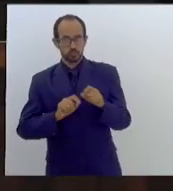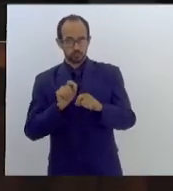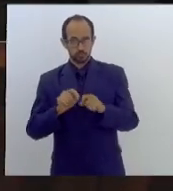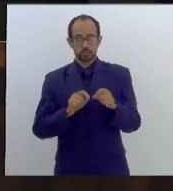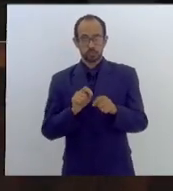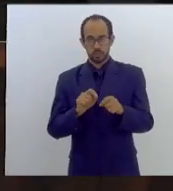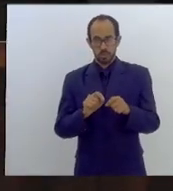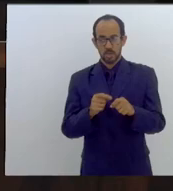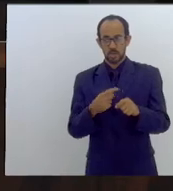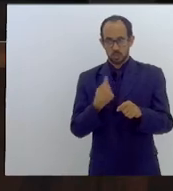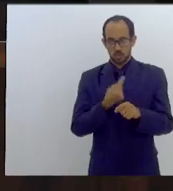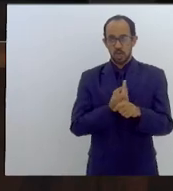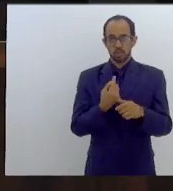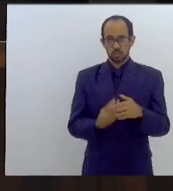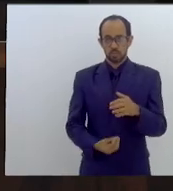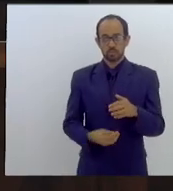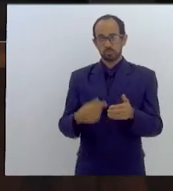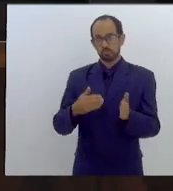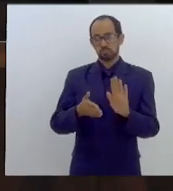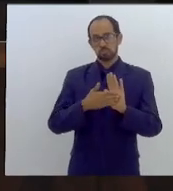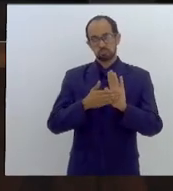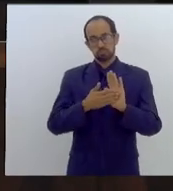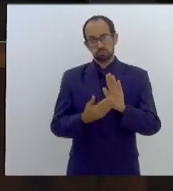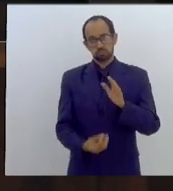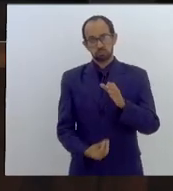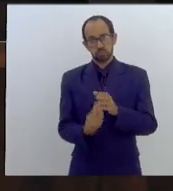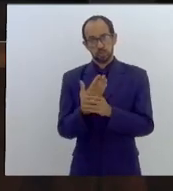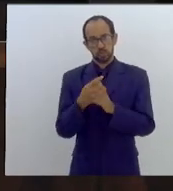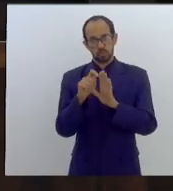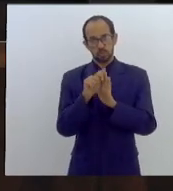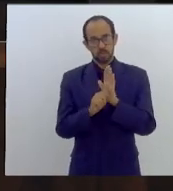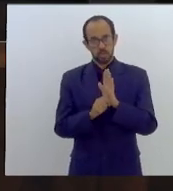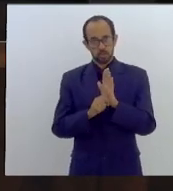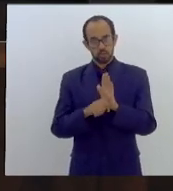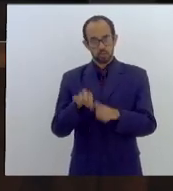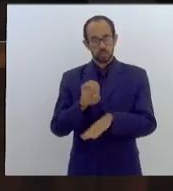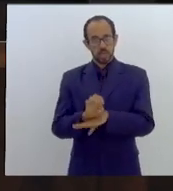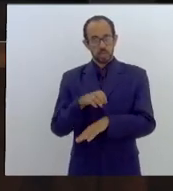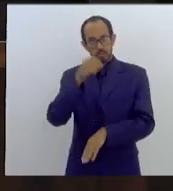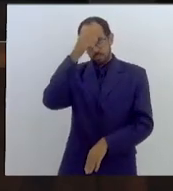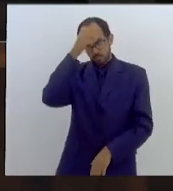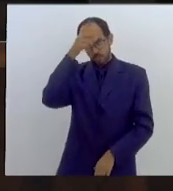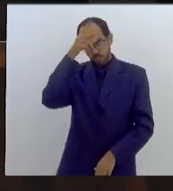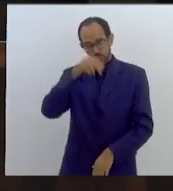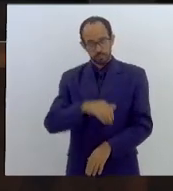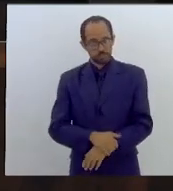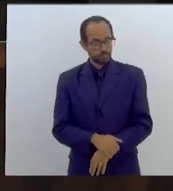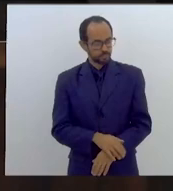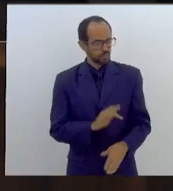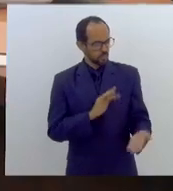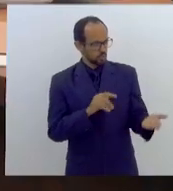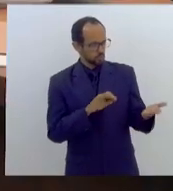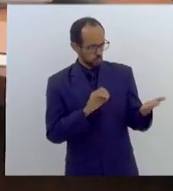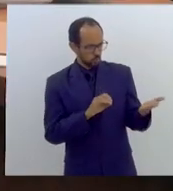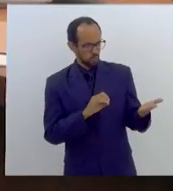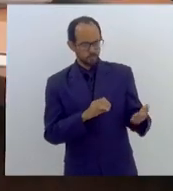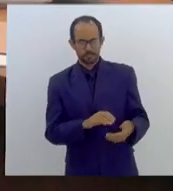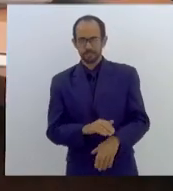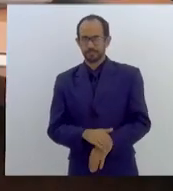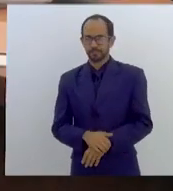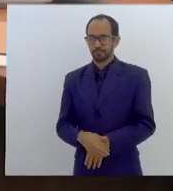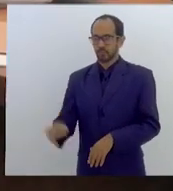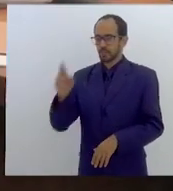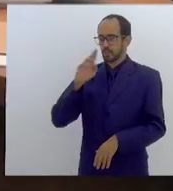elaborar um texto como um acordo com o Estado e a Prefeitura. Deputado Chico Machado, em relação senhor aos critérios. Senhor presidente,